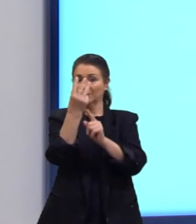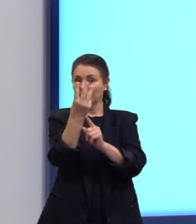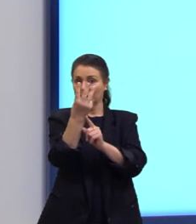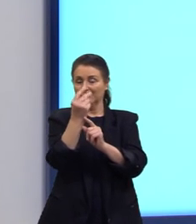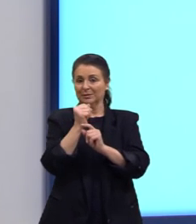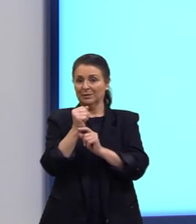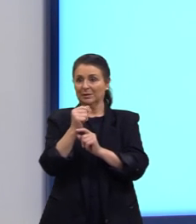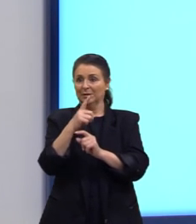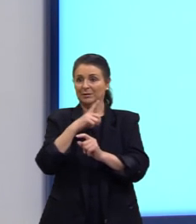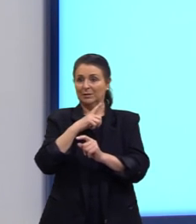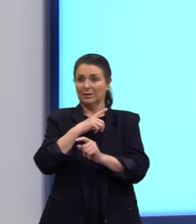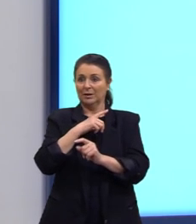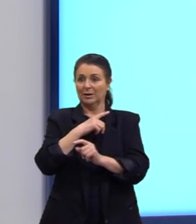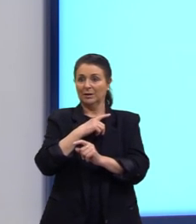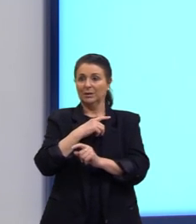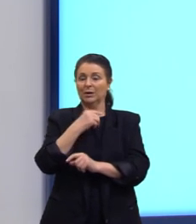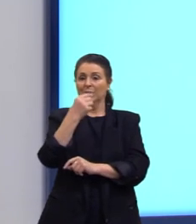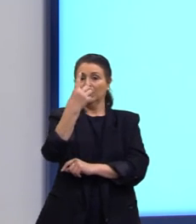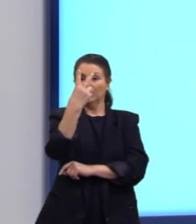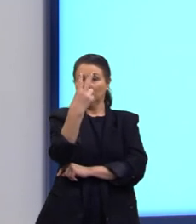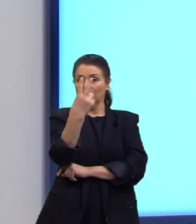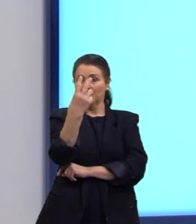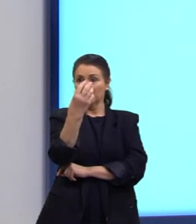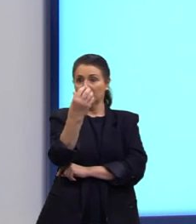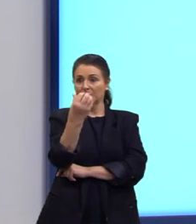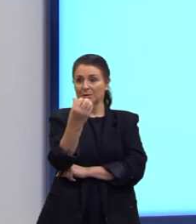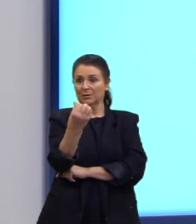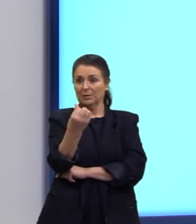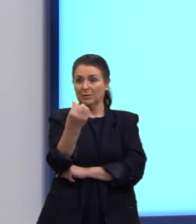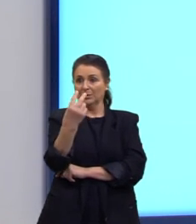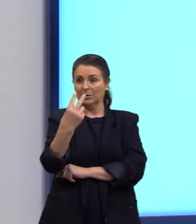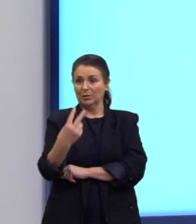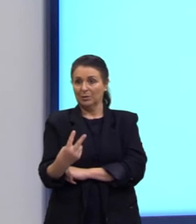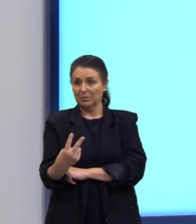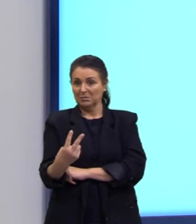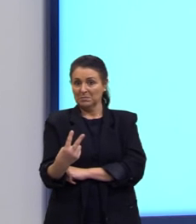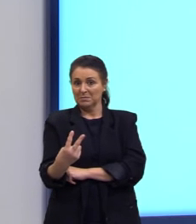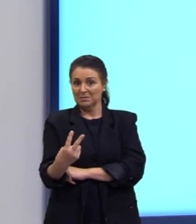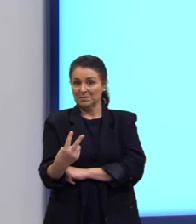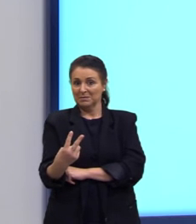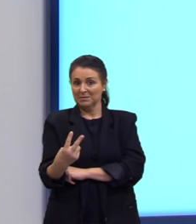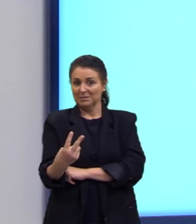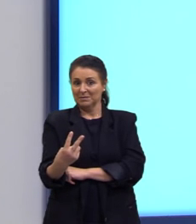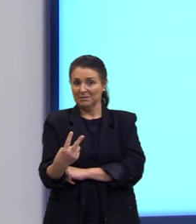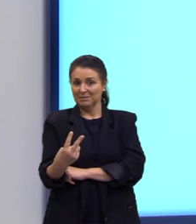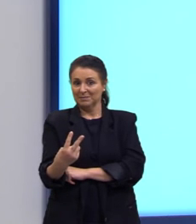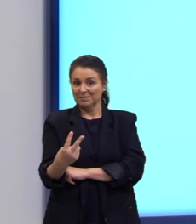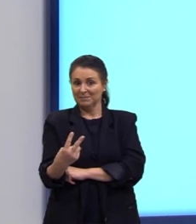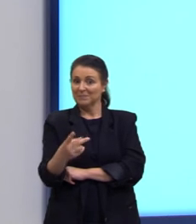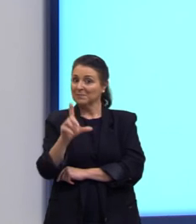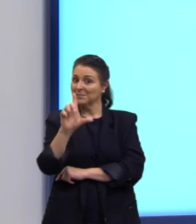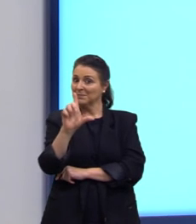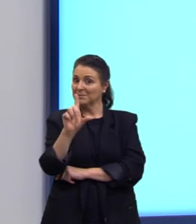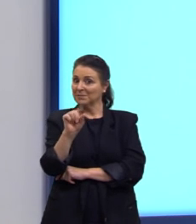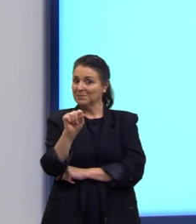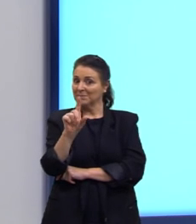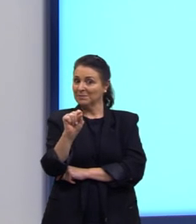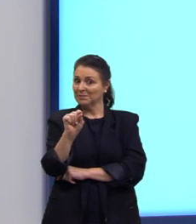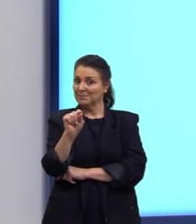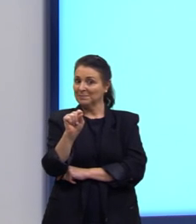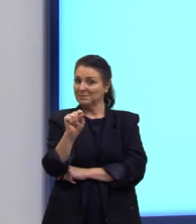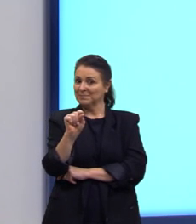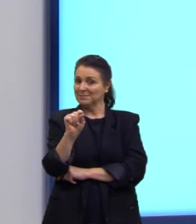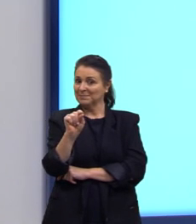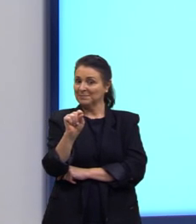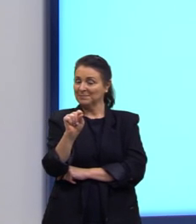nós teríamos o valor né da coluna três somando nós teríamos dois mais seis mais